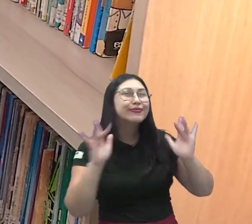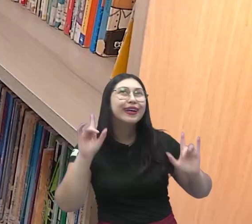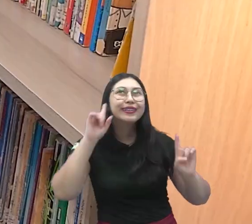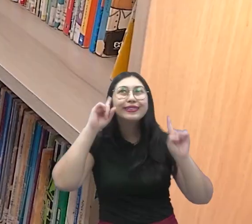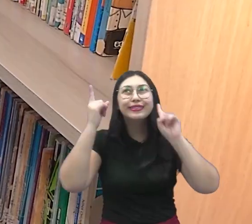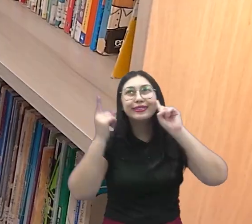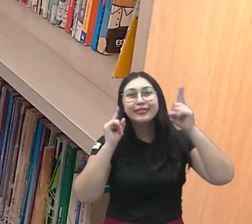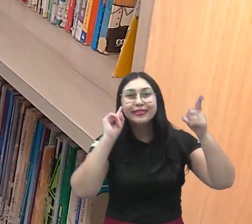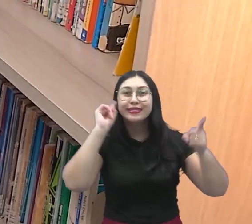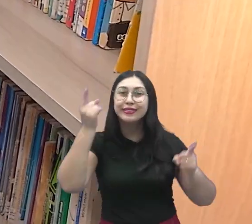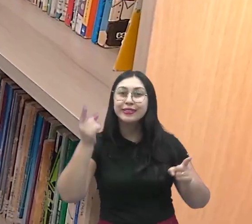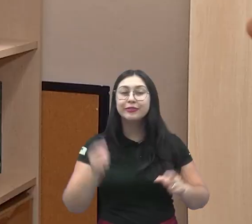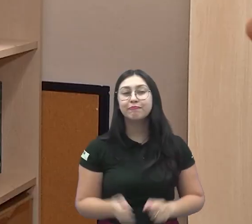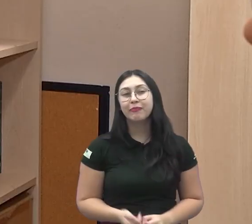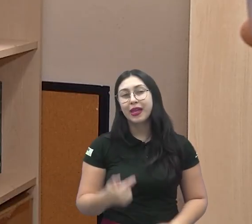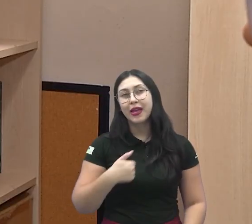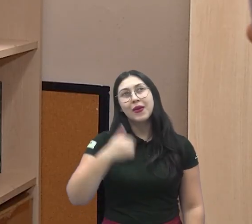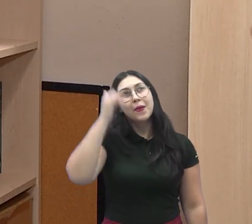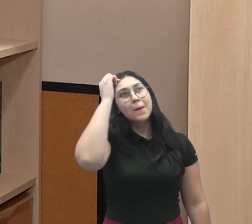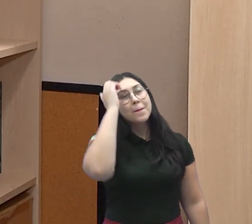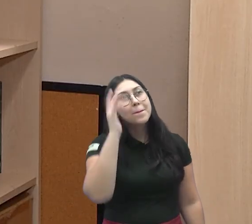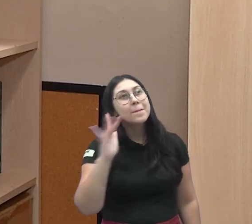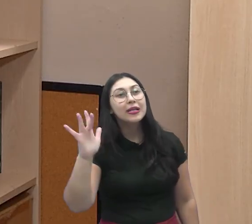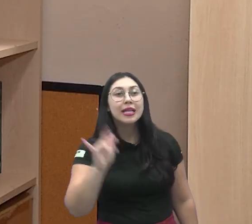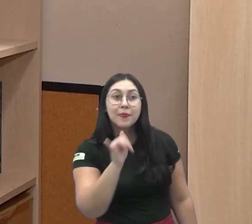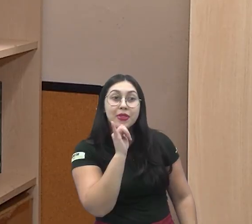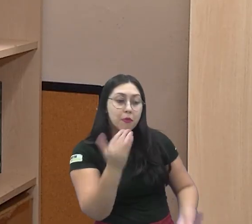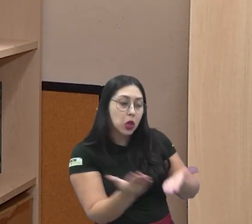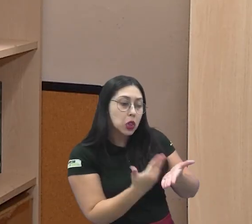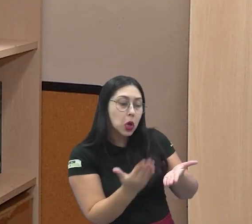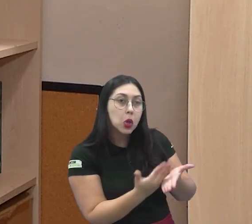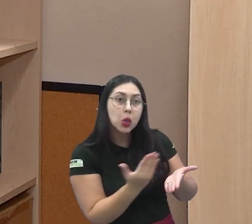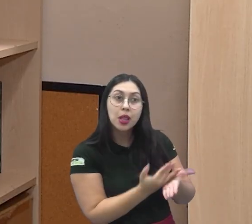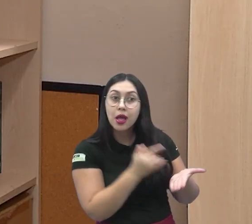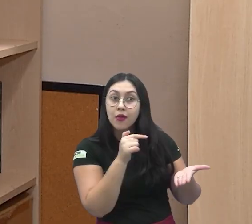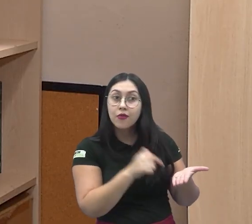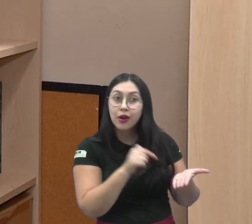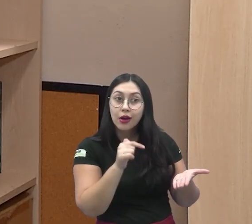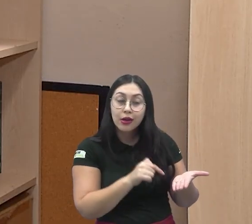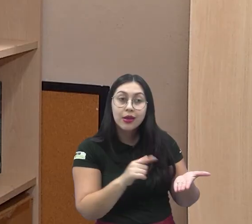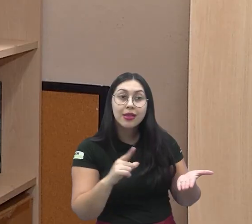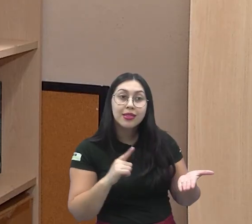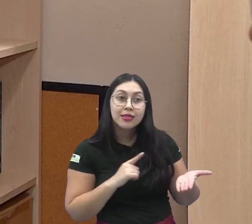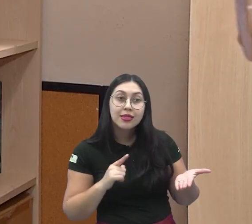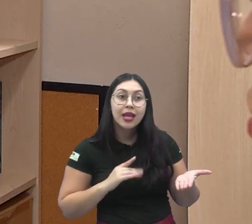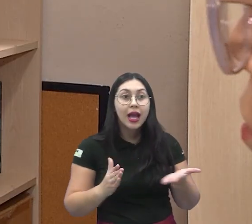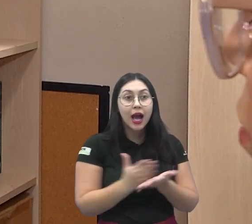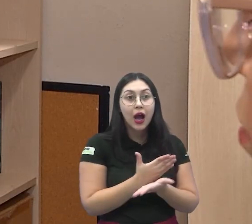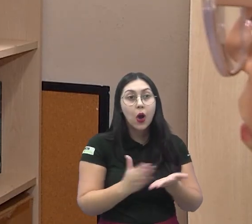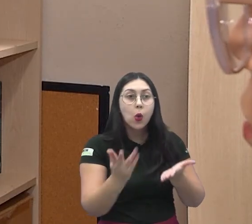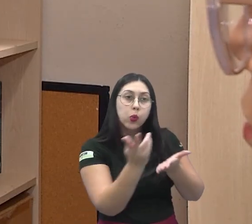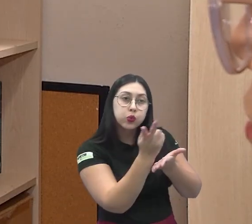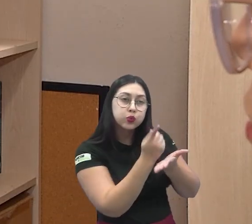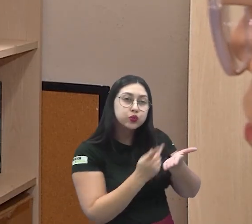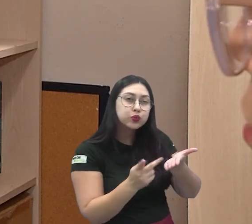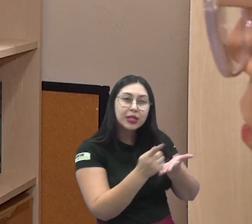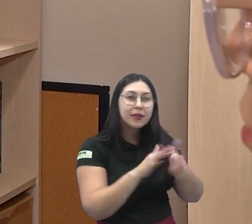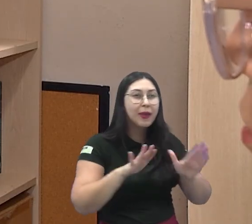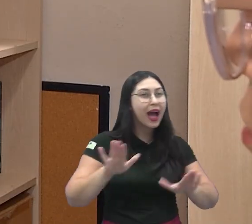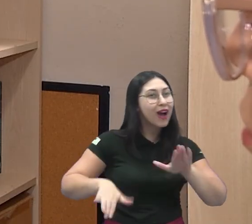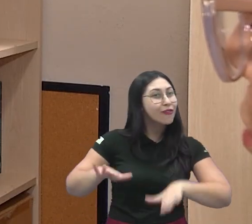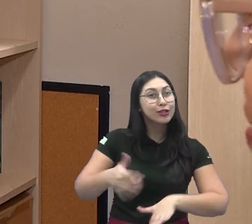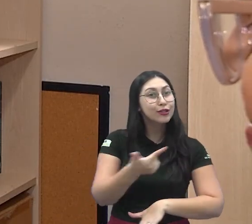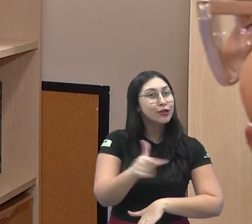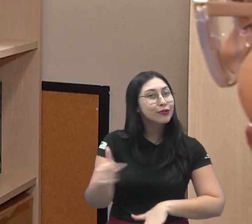e criatividade. Eu imagino. No Diário de Banana tem algumas imagens, mas